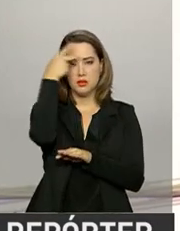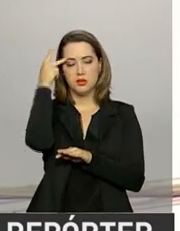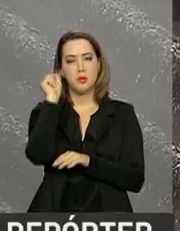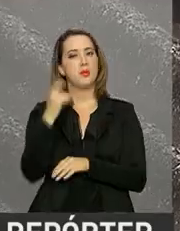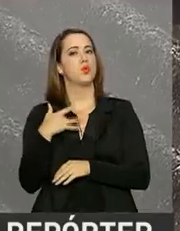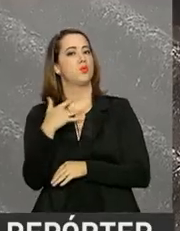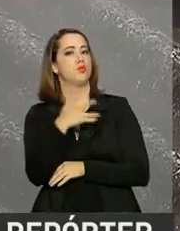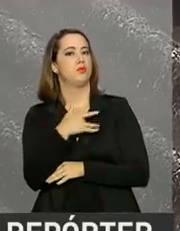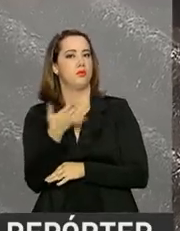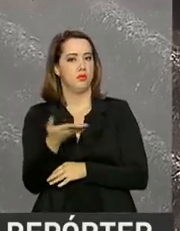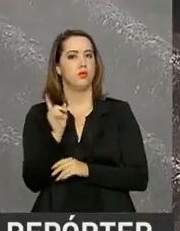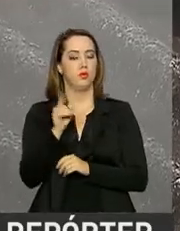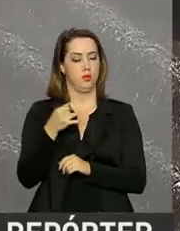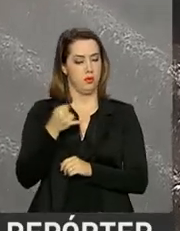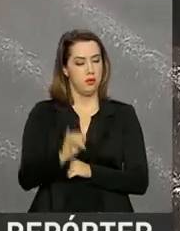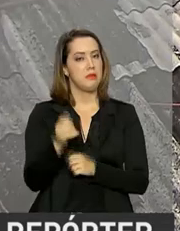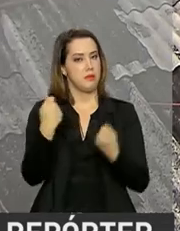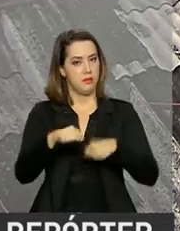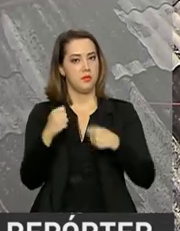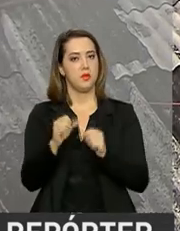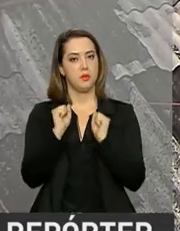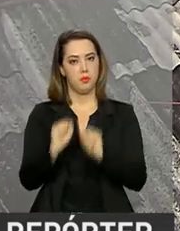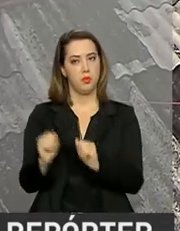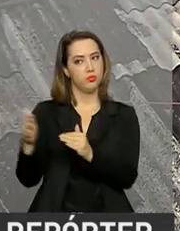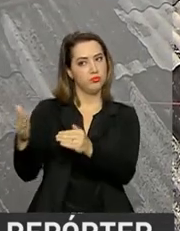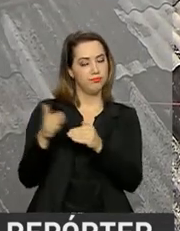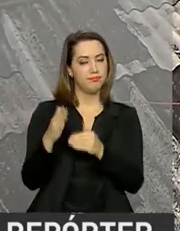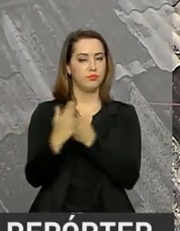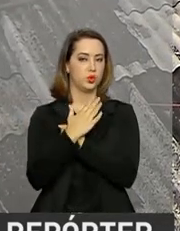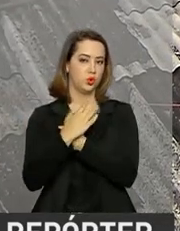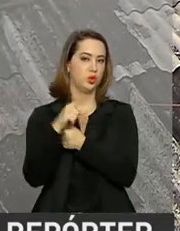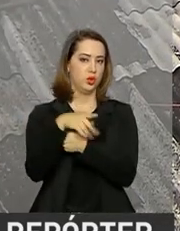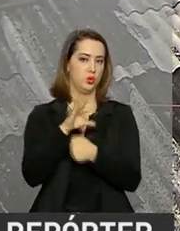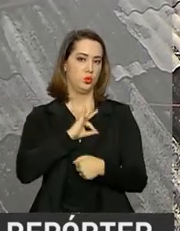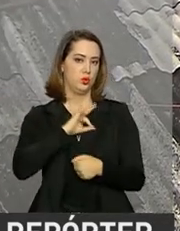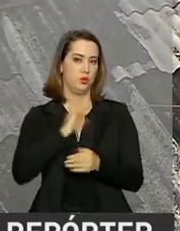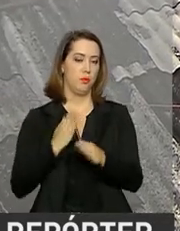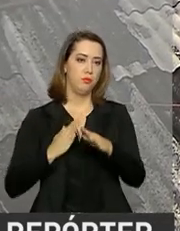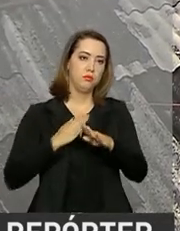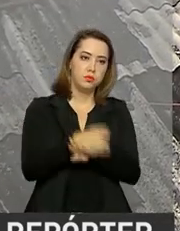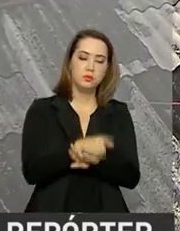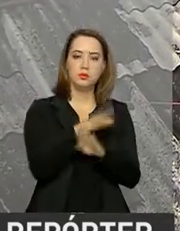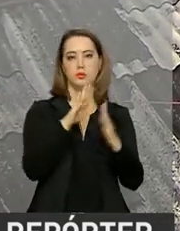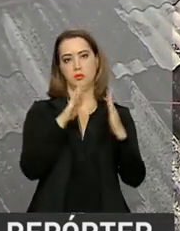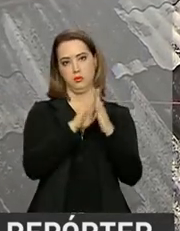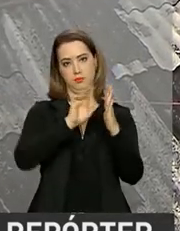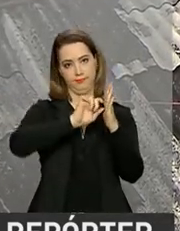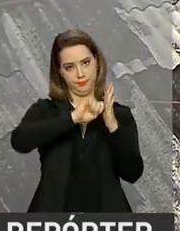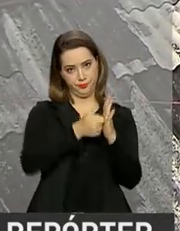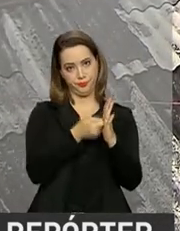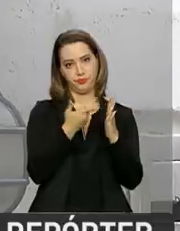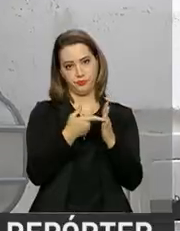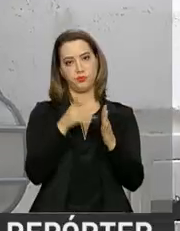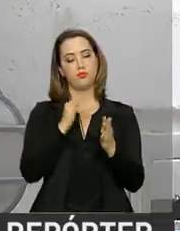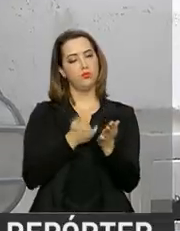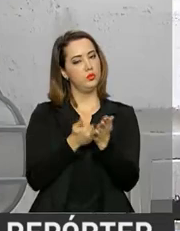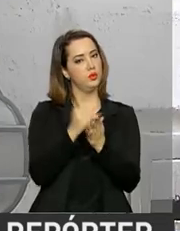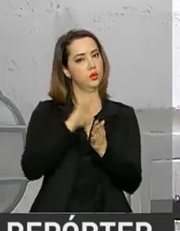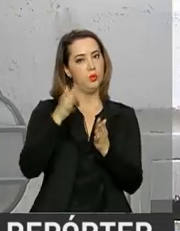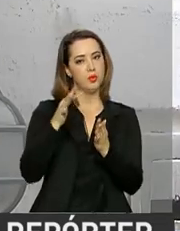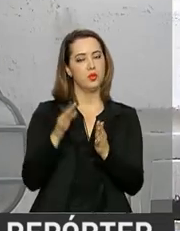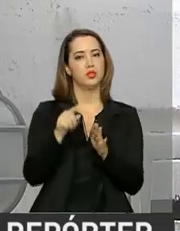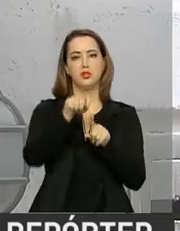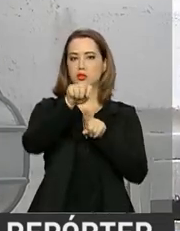agente pode pedir o auxílio da polícia ou da Guarda Municipal essa autorização está em vigor desde fevereiro por meio de uma Medida